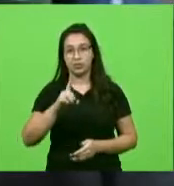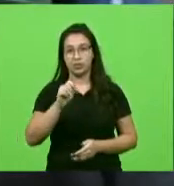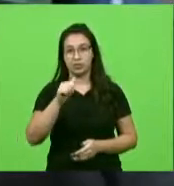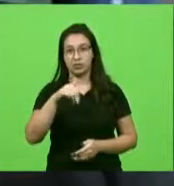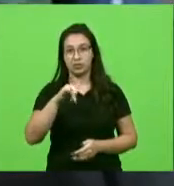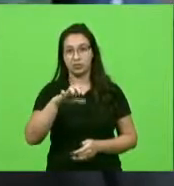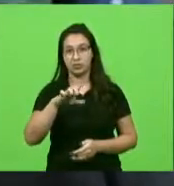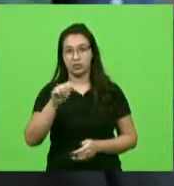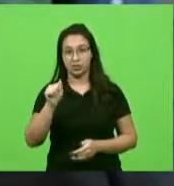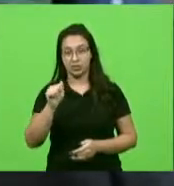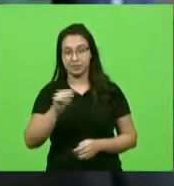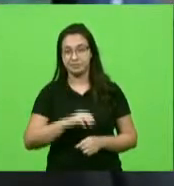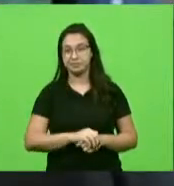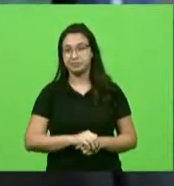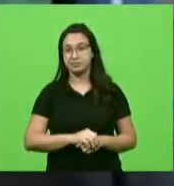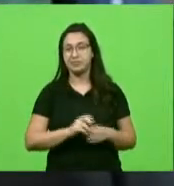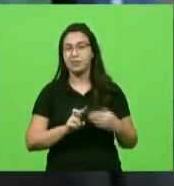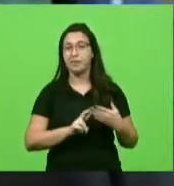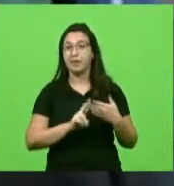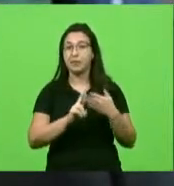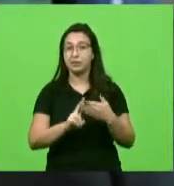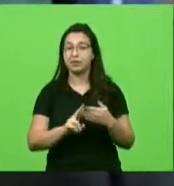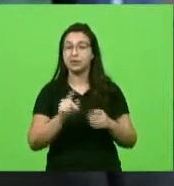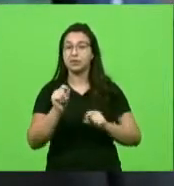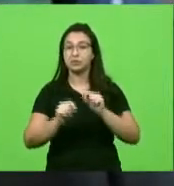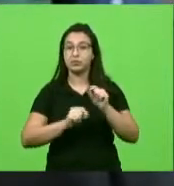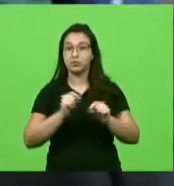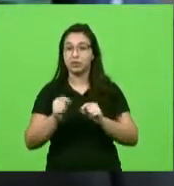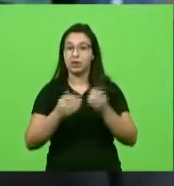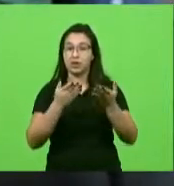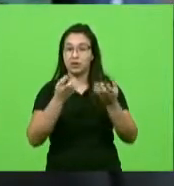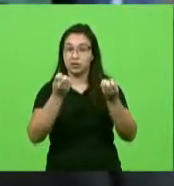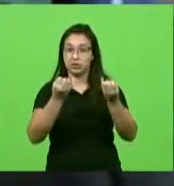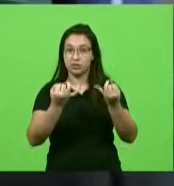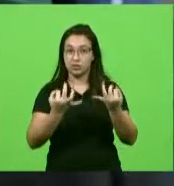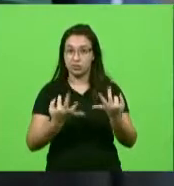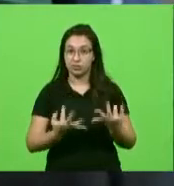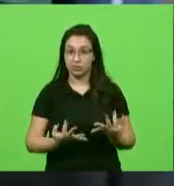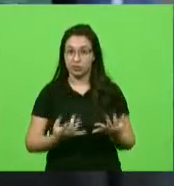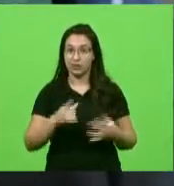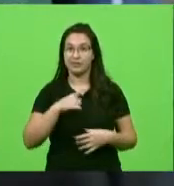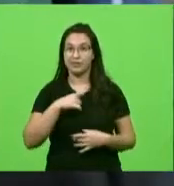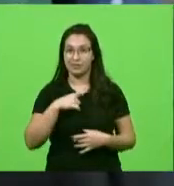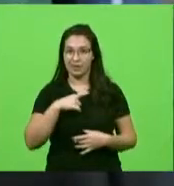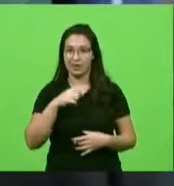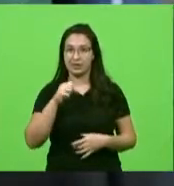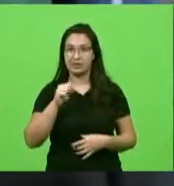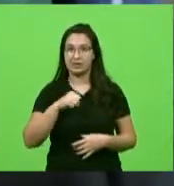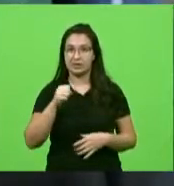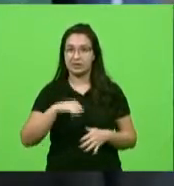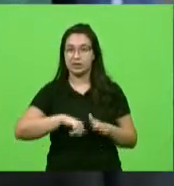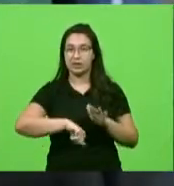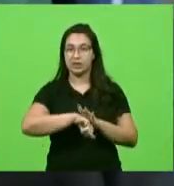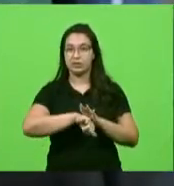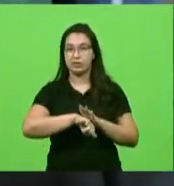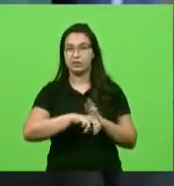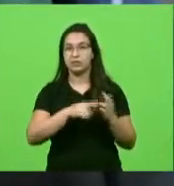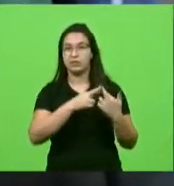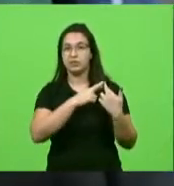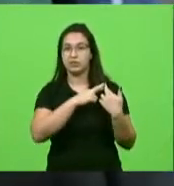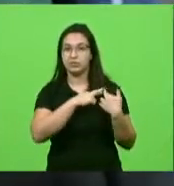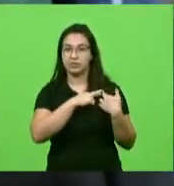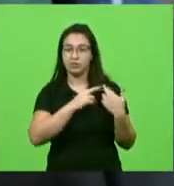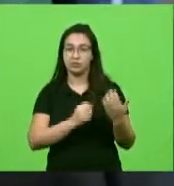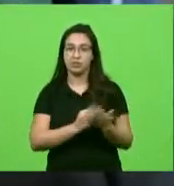a representação, afirmam os denunciantes que houve crime de responsabilidade de ambos no episódio da compra